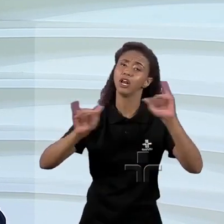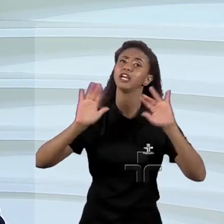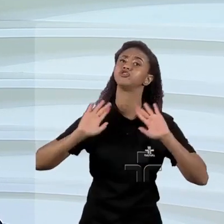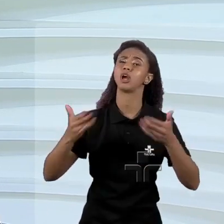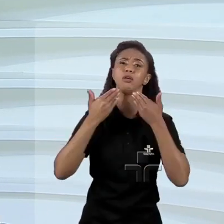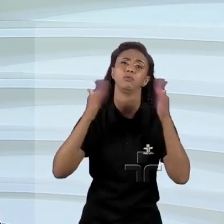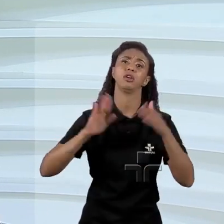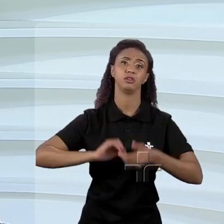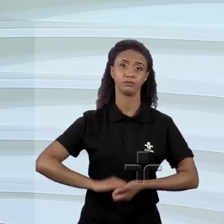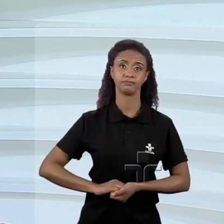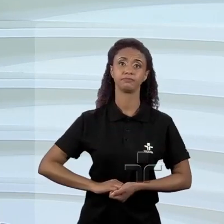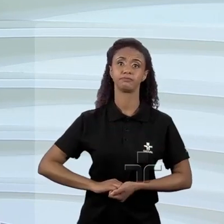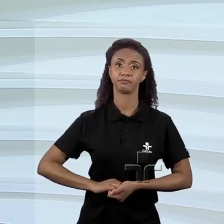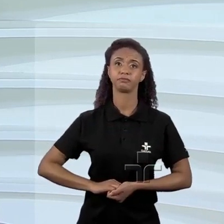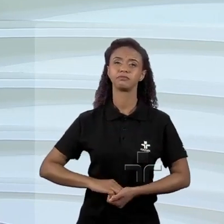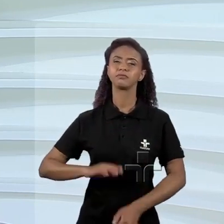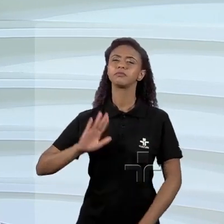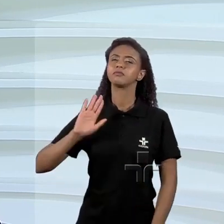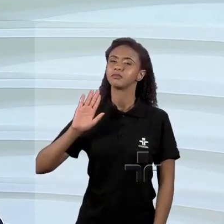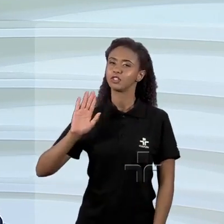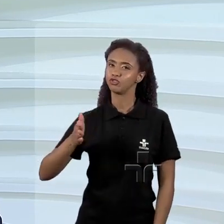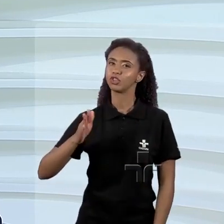criou